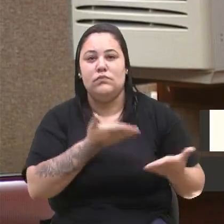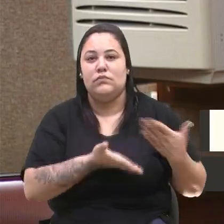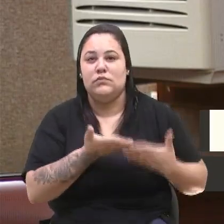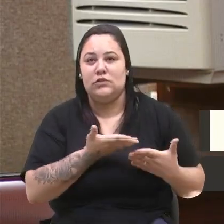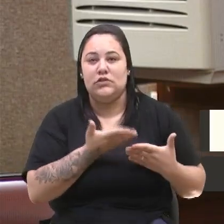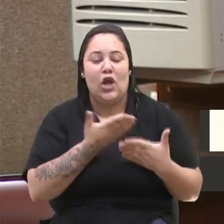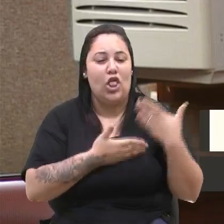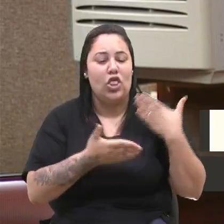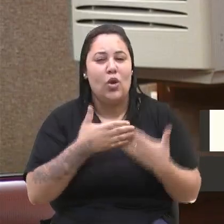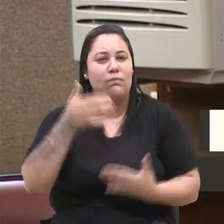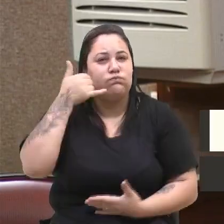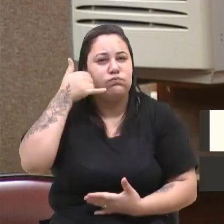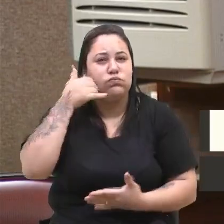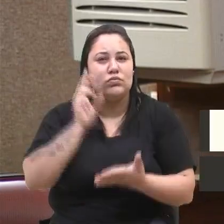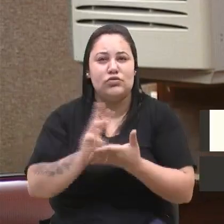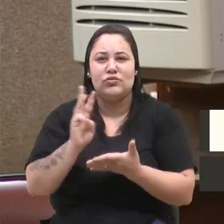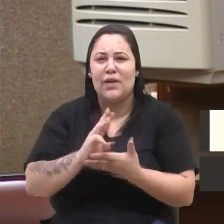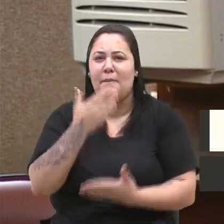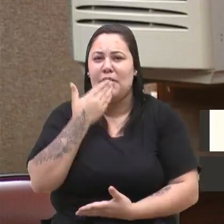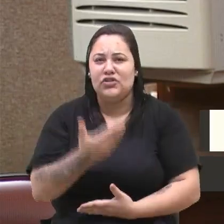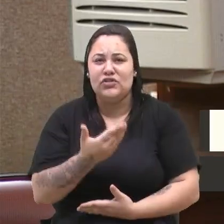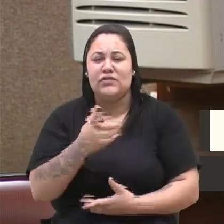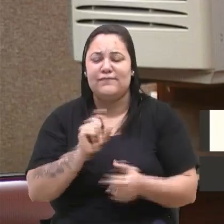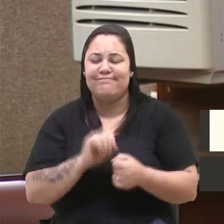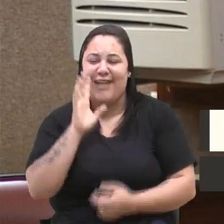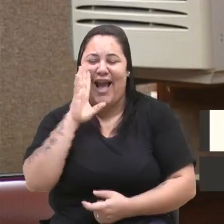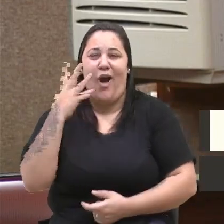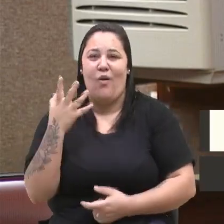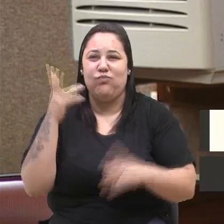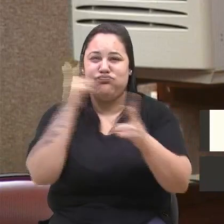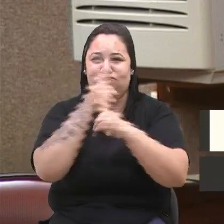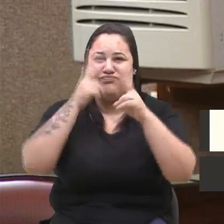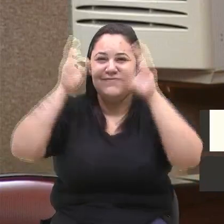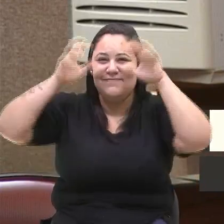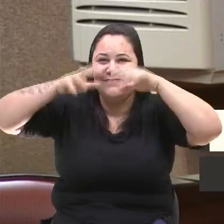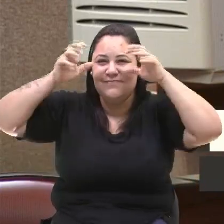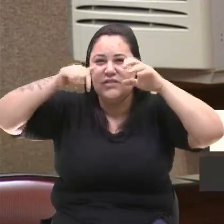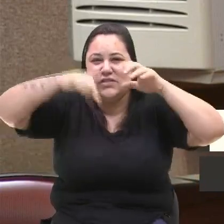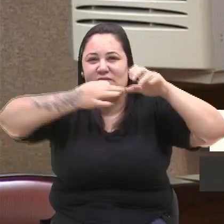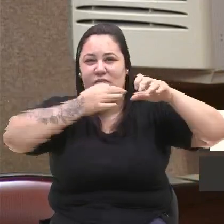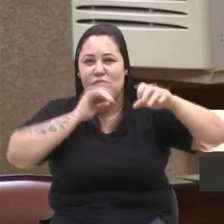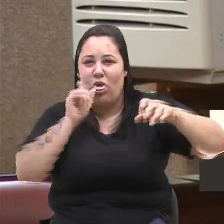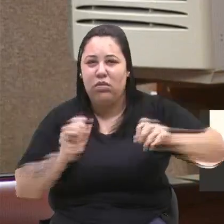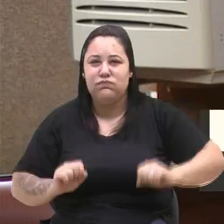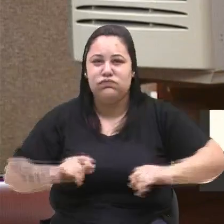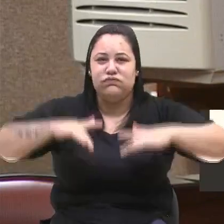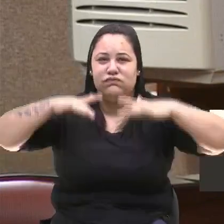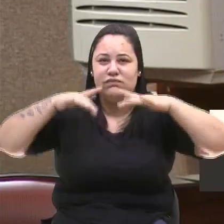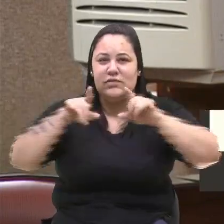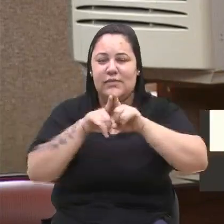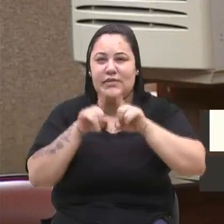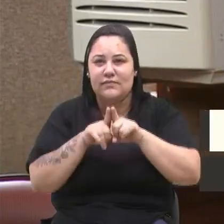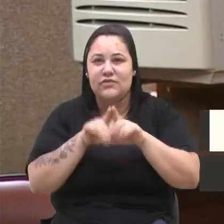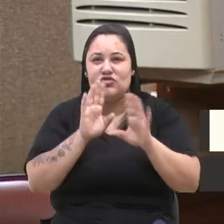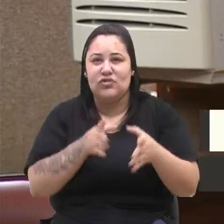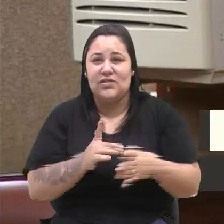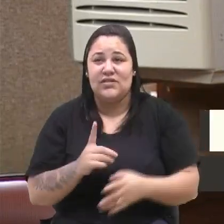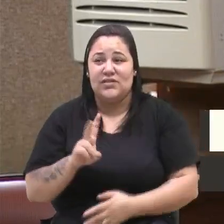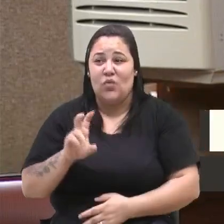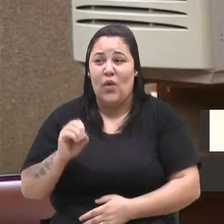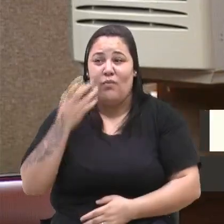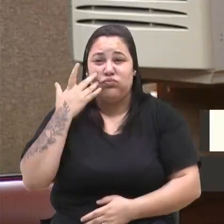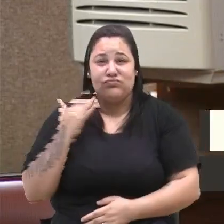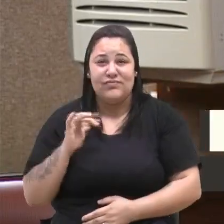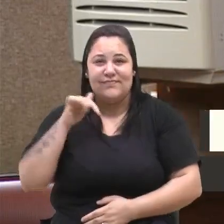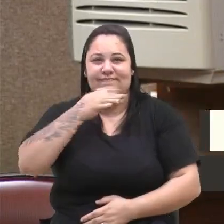as chamadas aqui que foram feitas devido a esse temporal e o volume de água que caiu e vem caindo há 150 dias em Caxias do